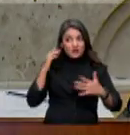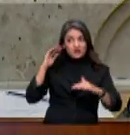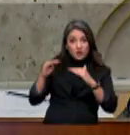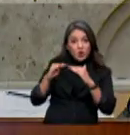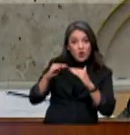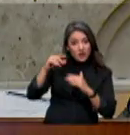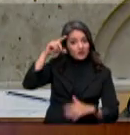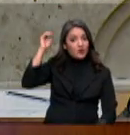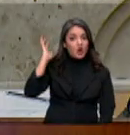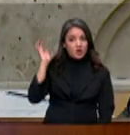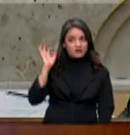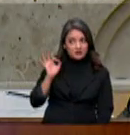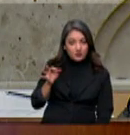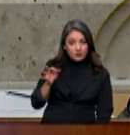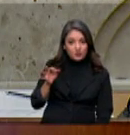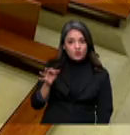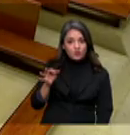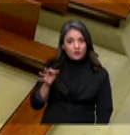Rosa Weber.